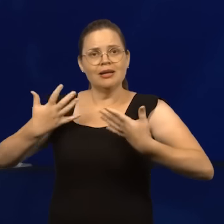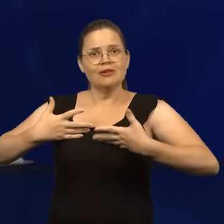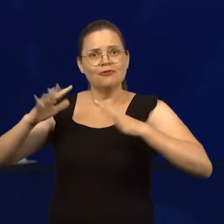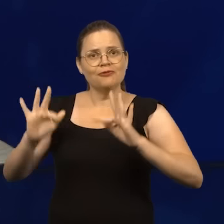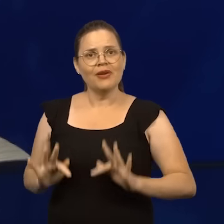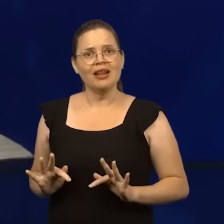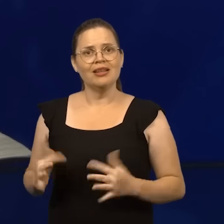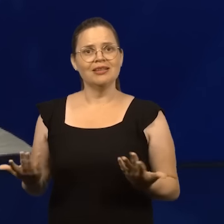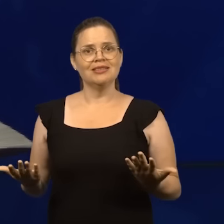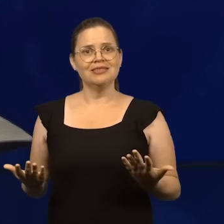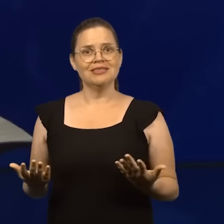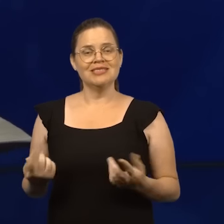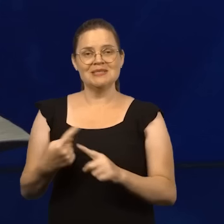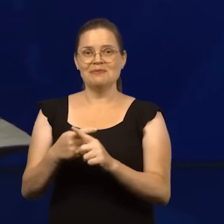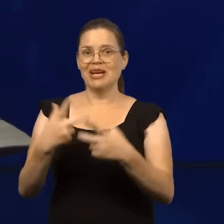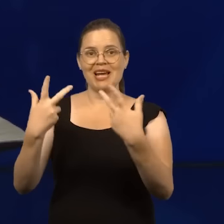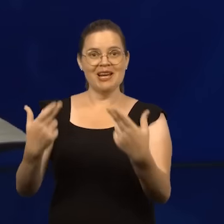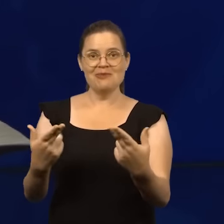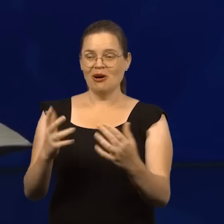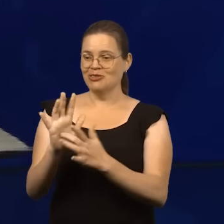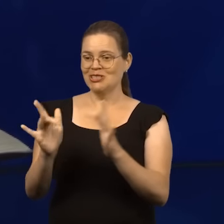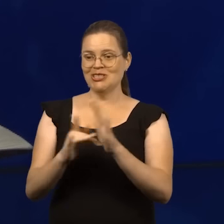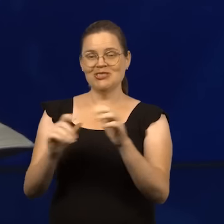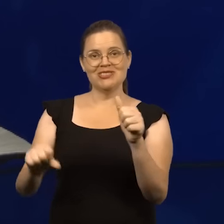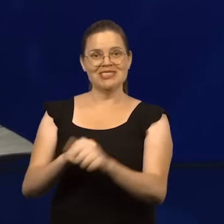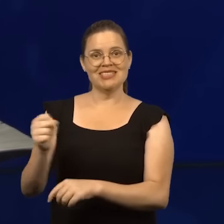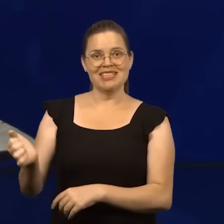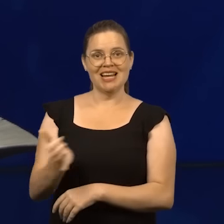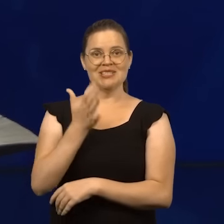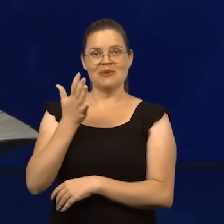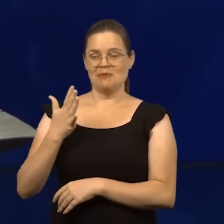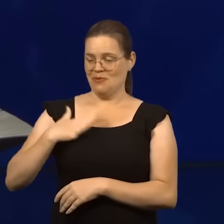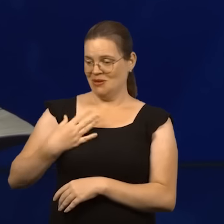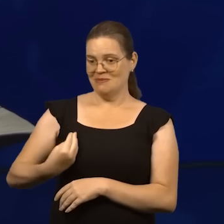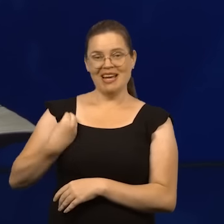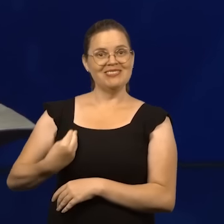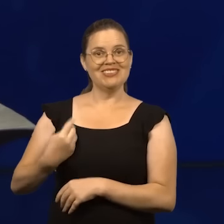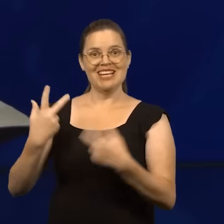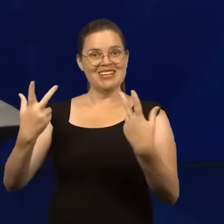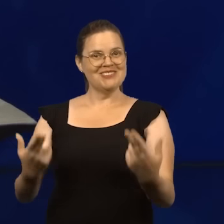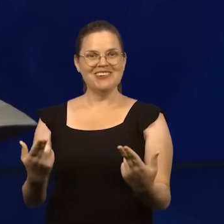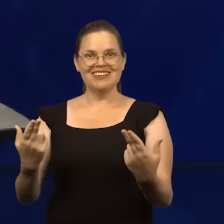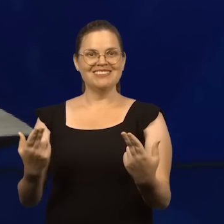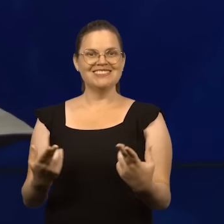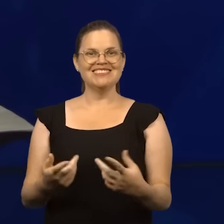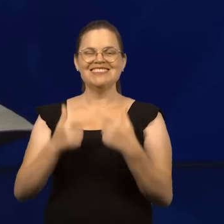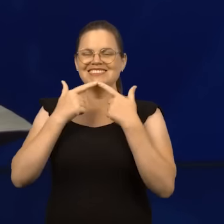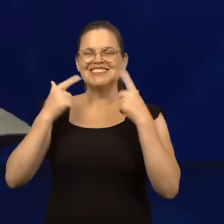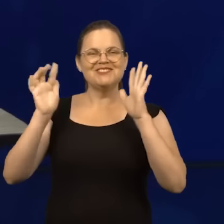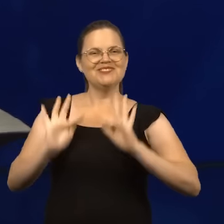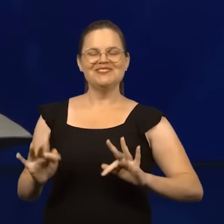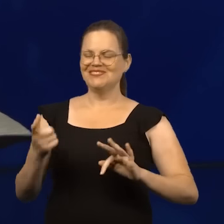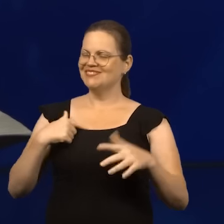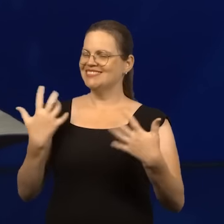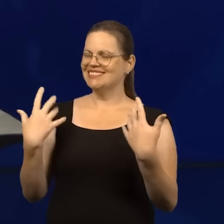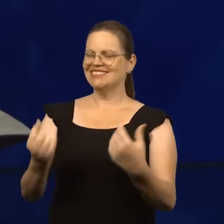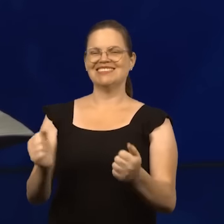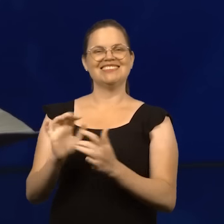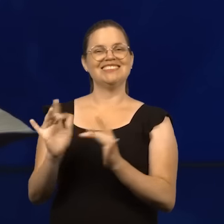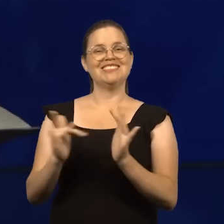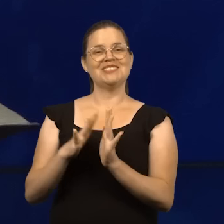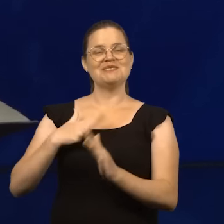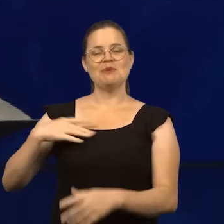vida. Esse dia já aconteceu no coração de alguns. Aquelas pessoas que já aceitaram Jesus como seu